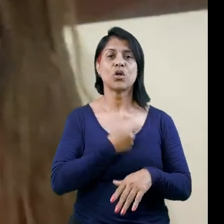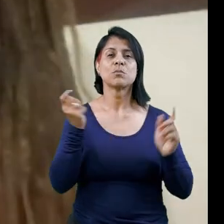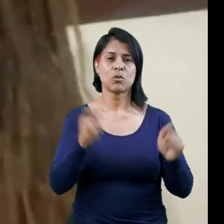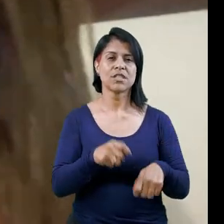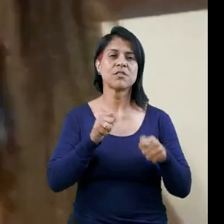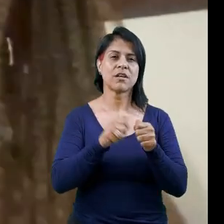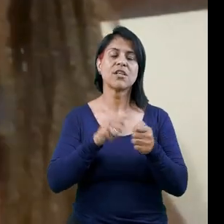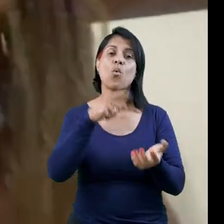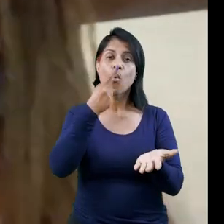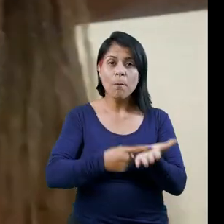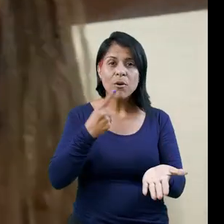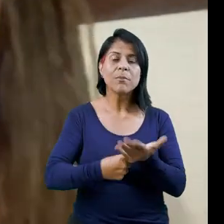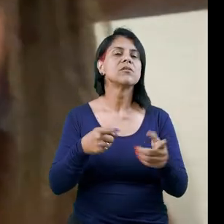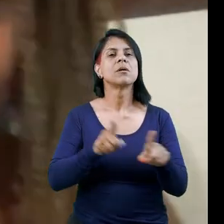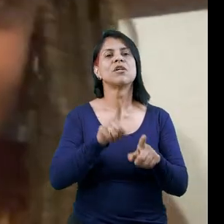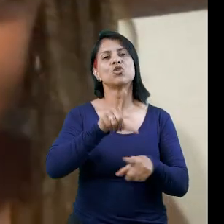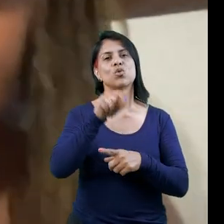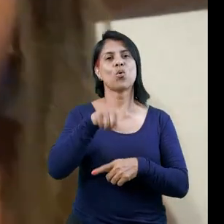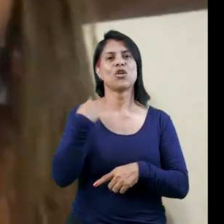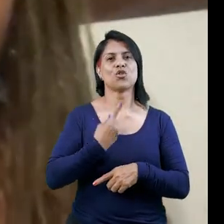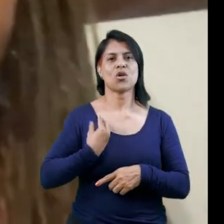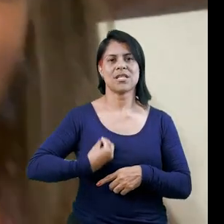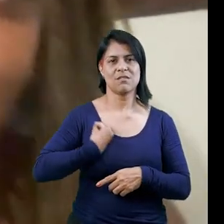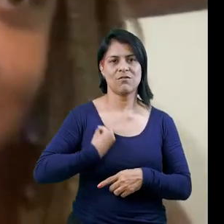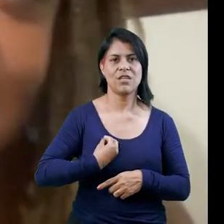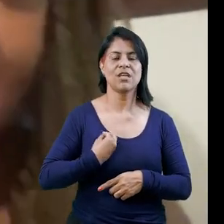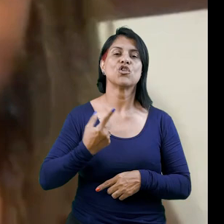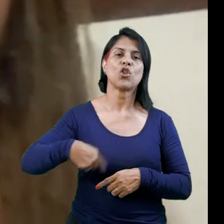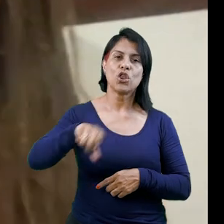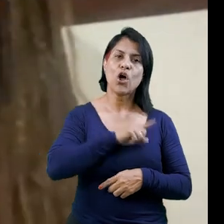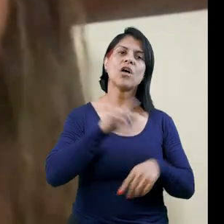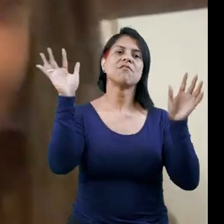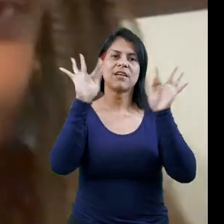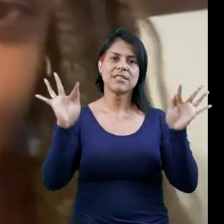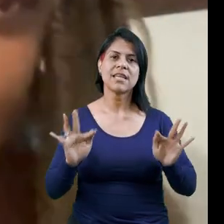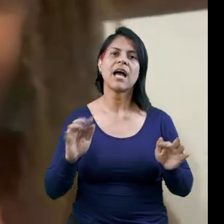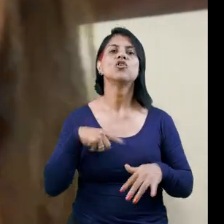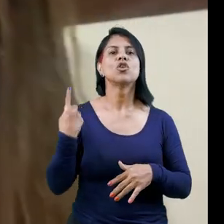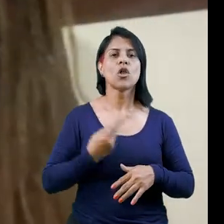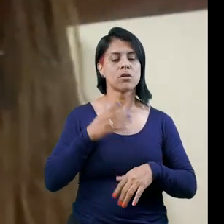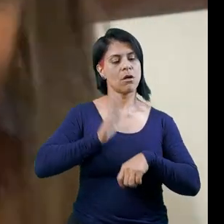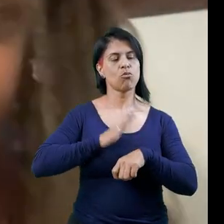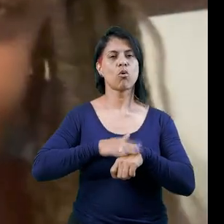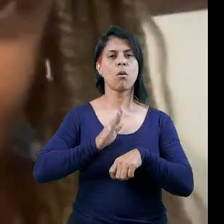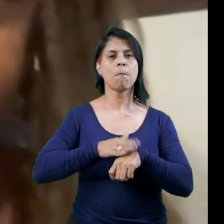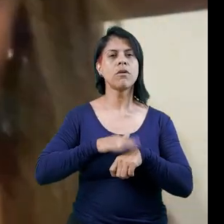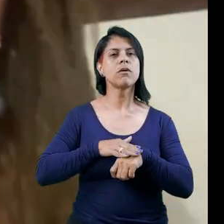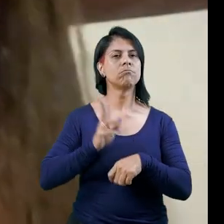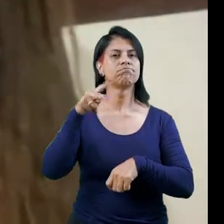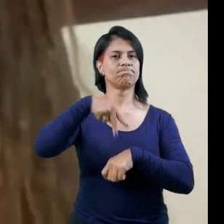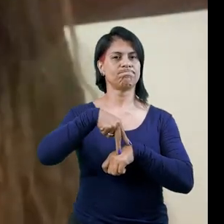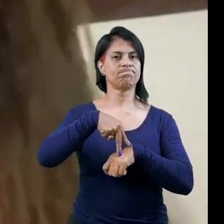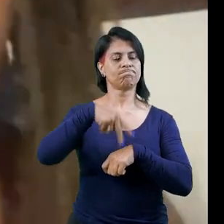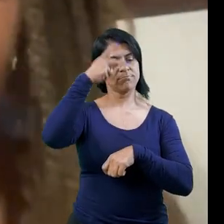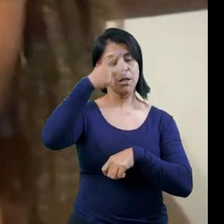pacto, essa escolha pelas nossas vidas, pela nossa felicidade, pela nossa autonomia, pela nossa